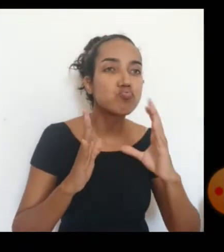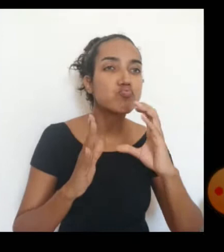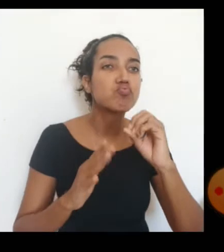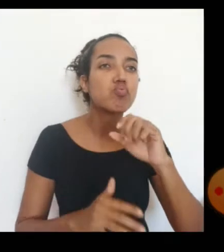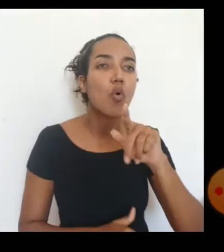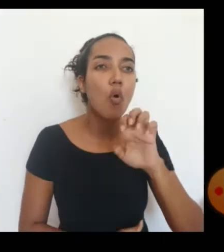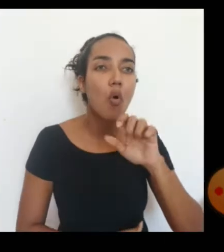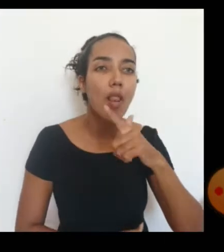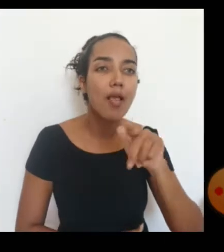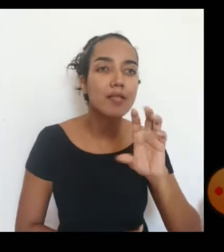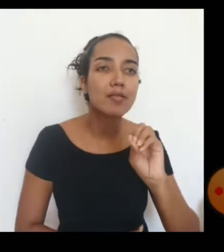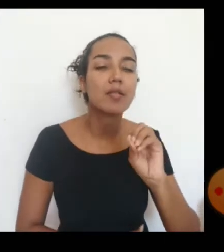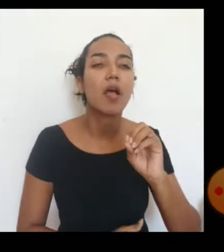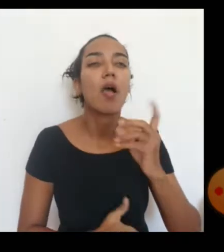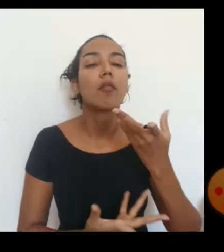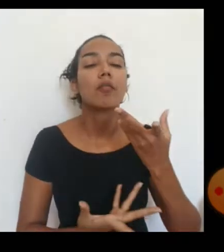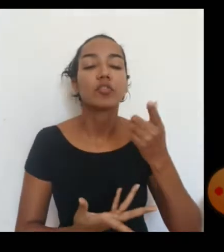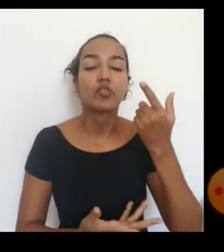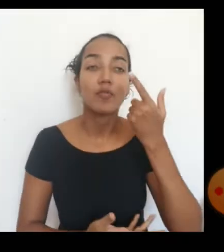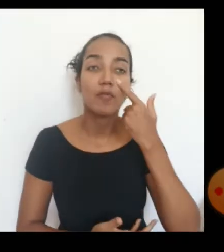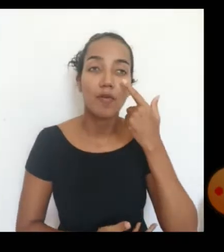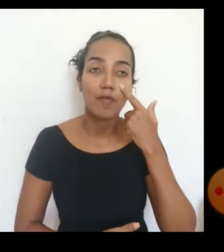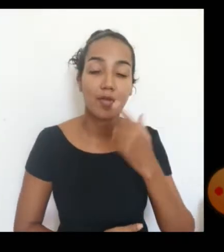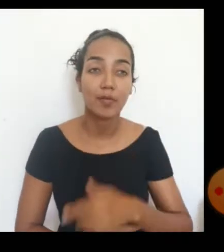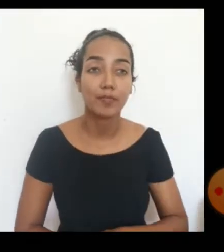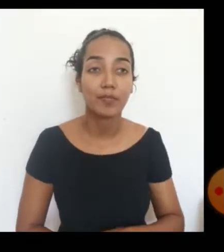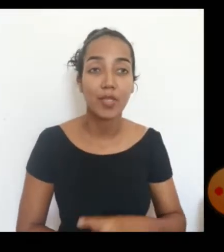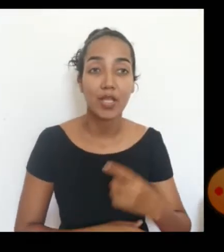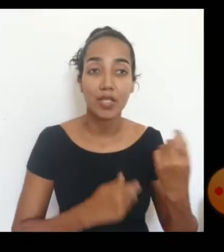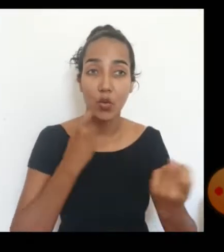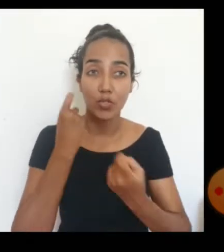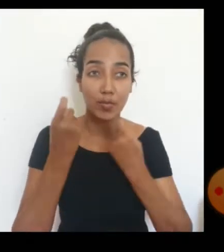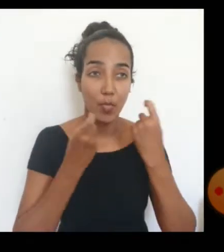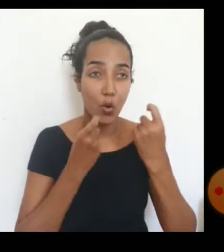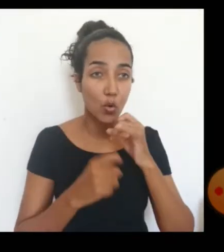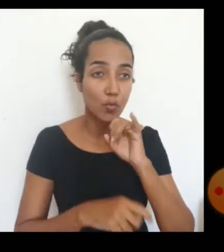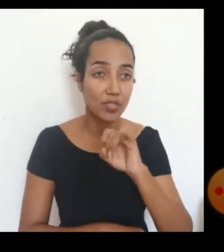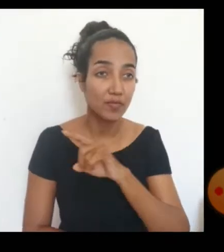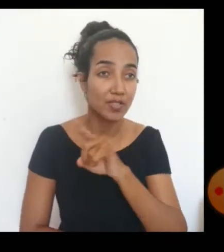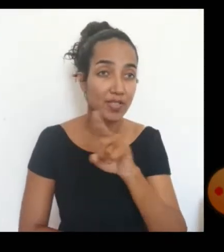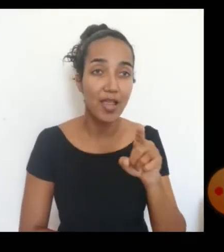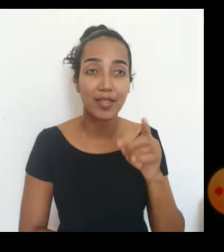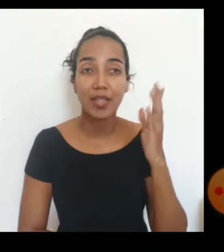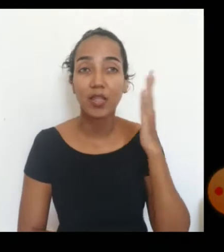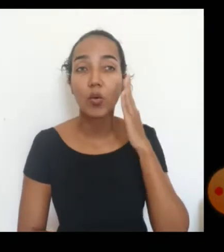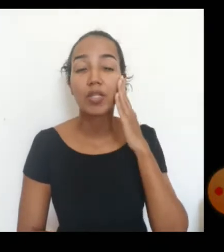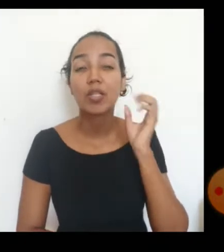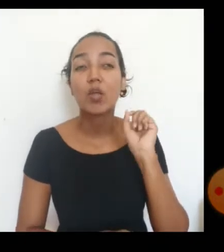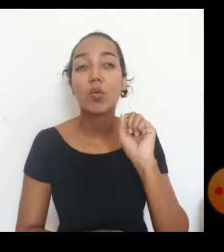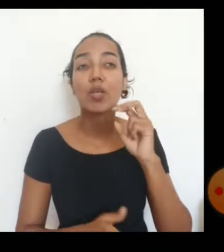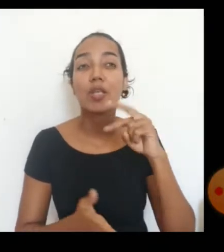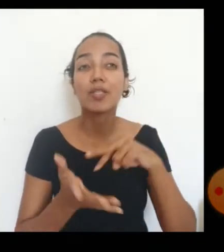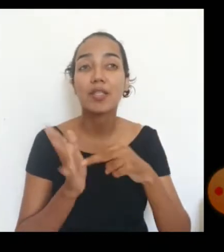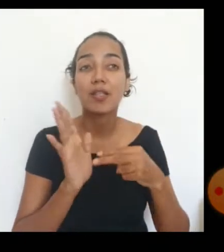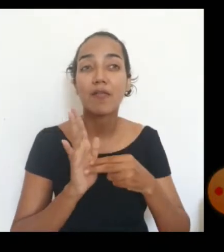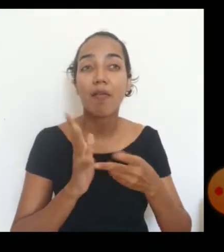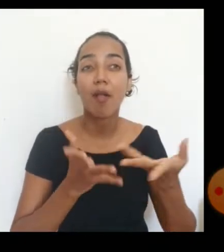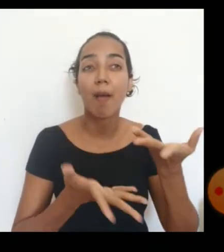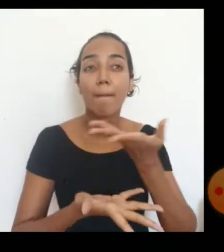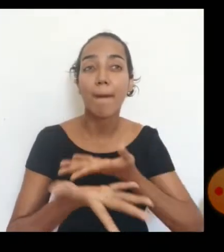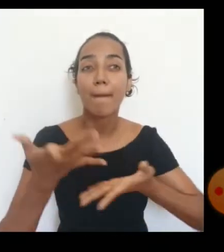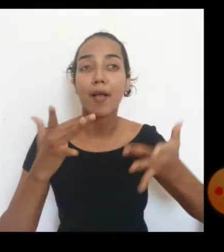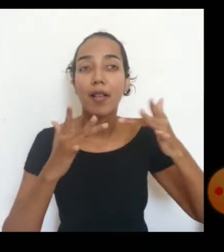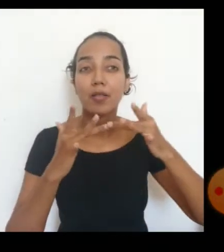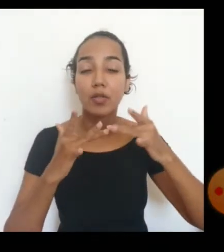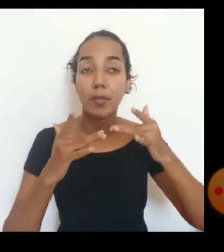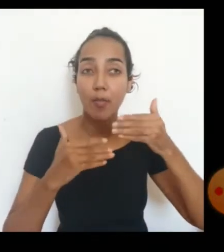composição e agregação. Não se preocupe se você não entendeu muito bem o que é que cada um desses relacionamentos significa, nós vamos